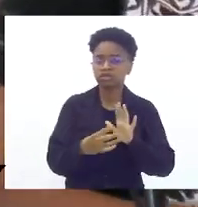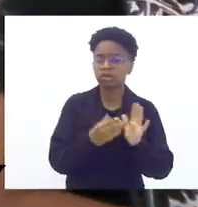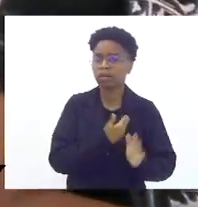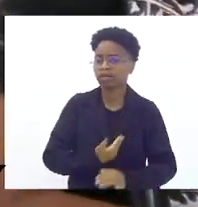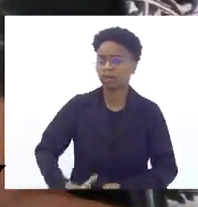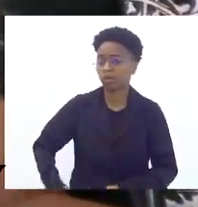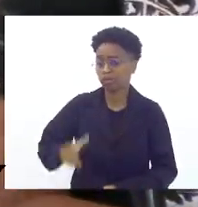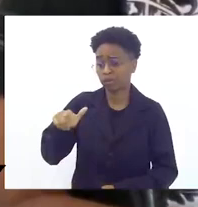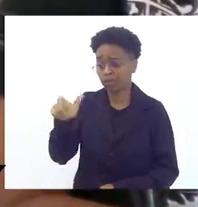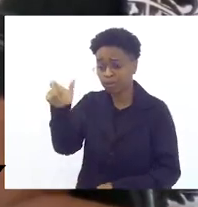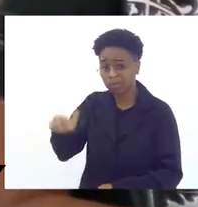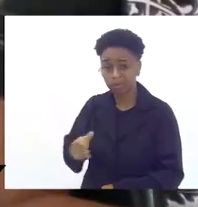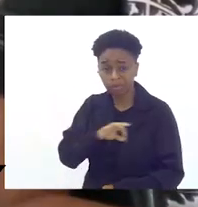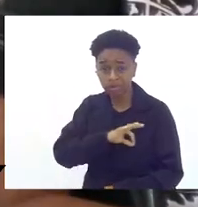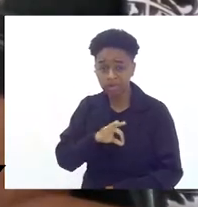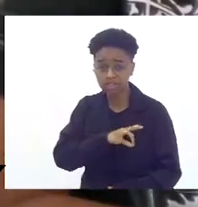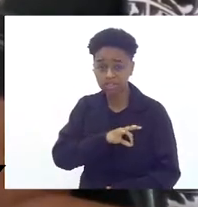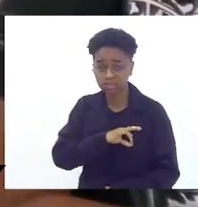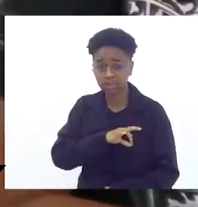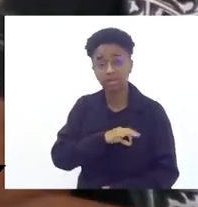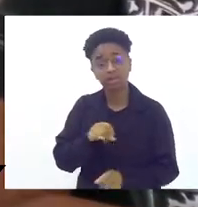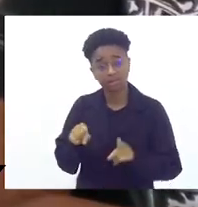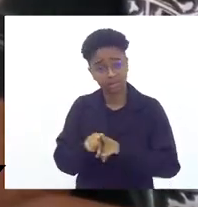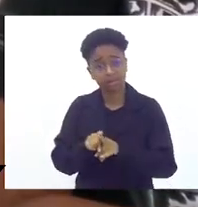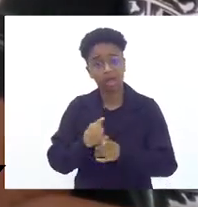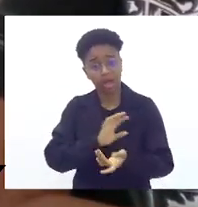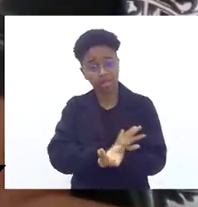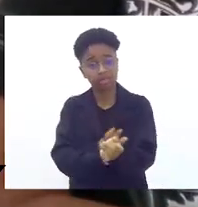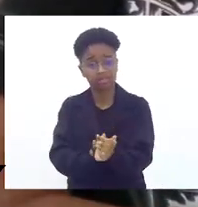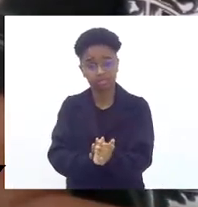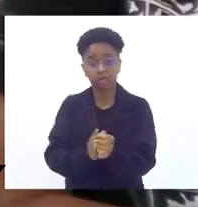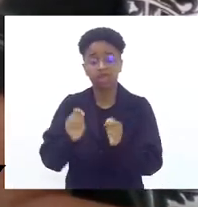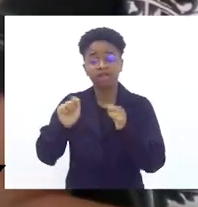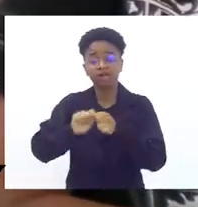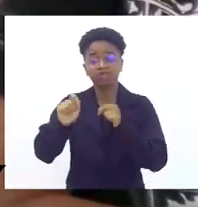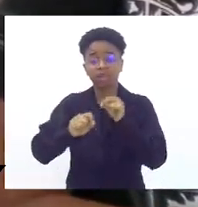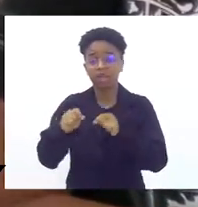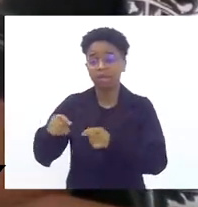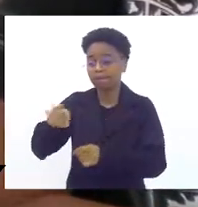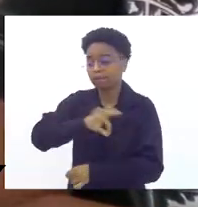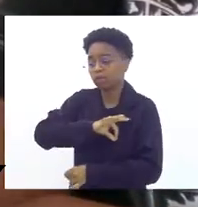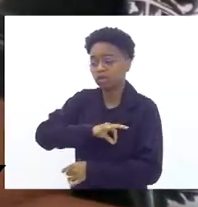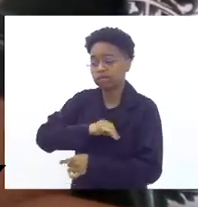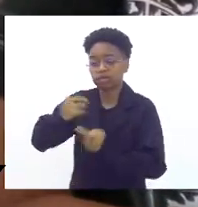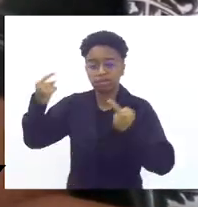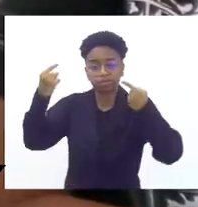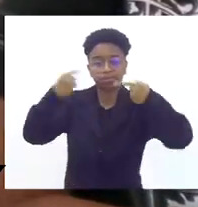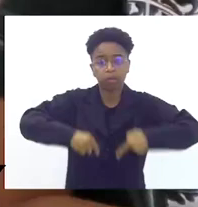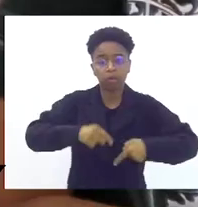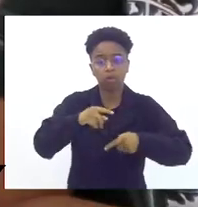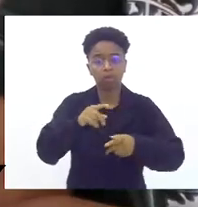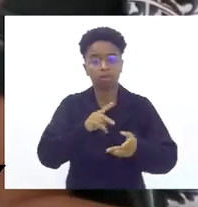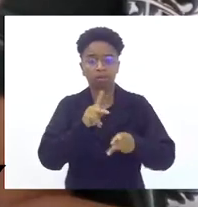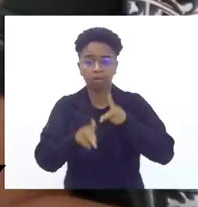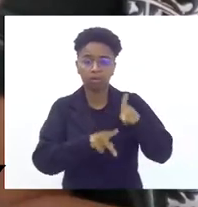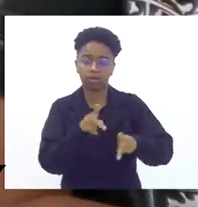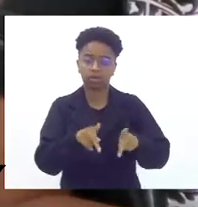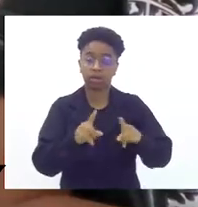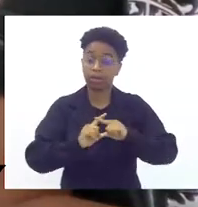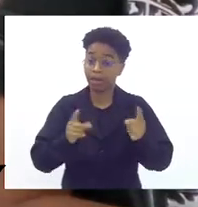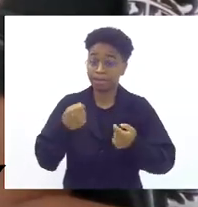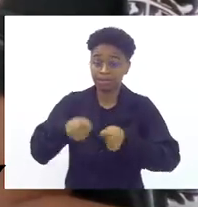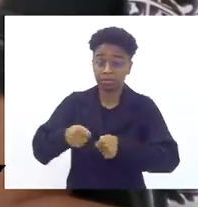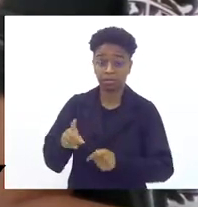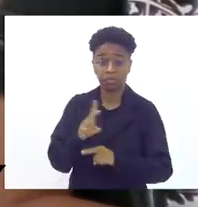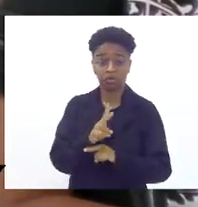policiais é o racismo que desumaniza e torna policiais Inimigos da população quando estão aí para proteger o que eu quero dizer com